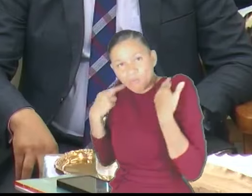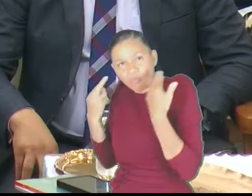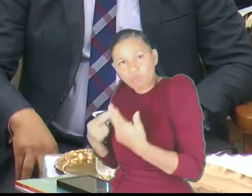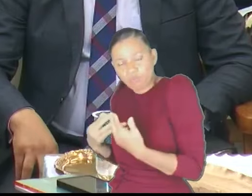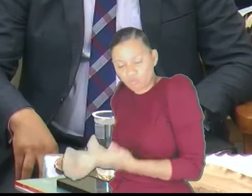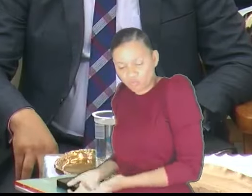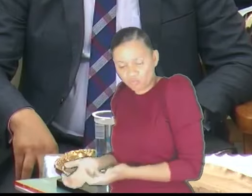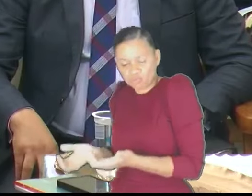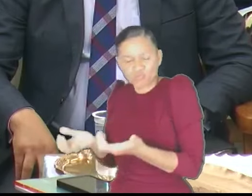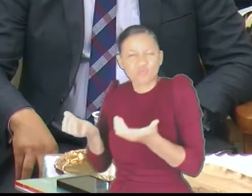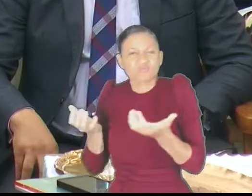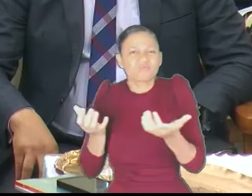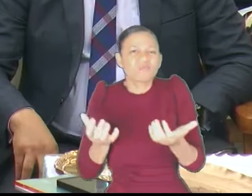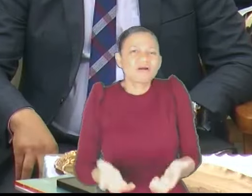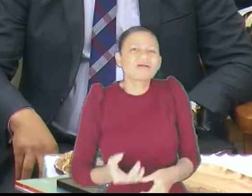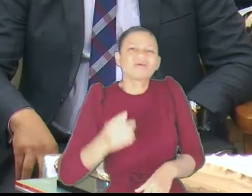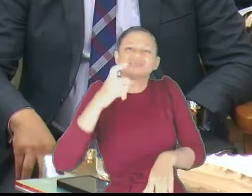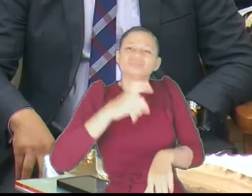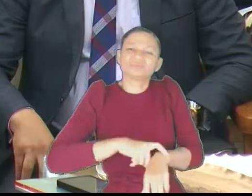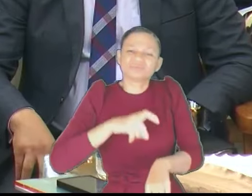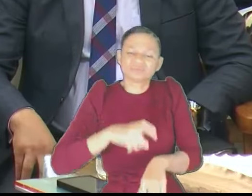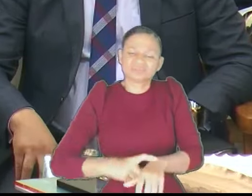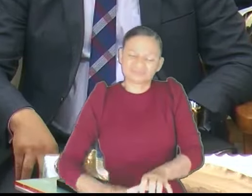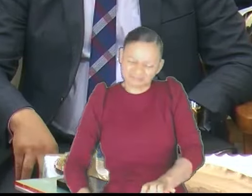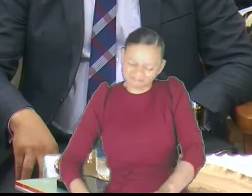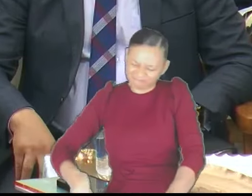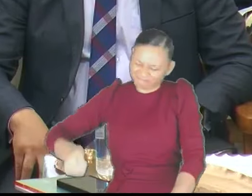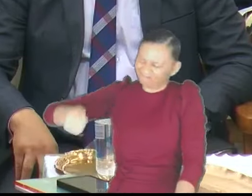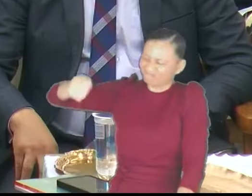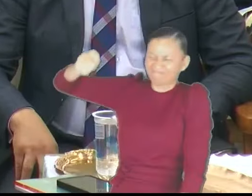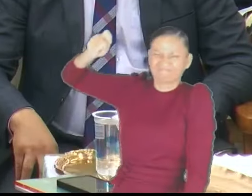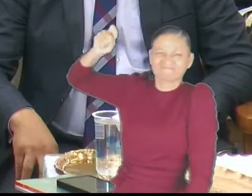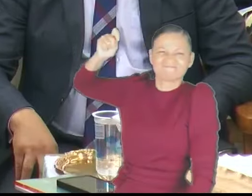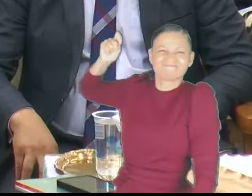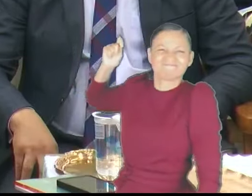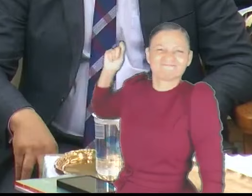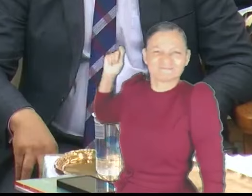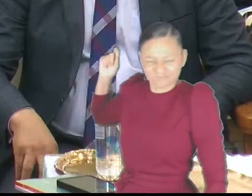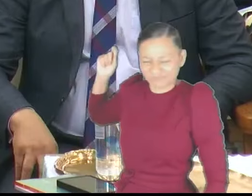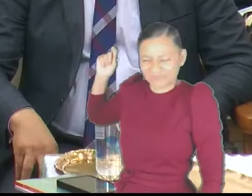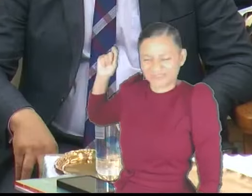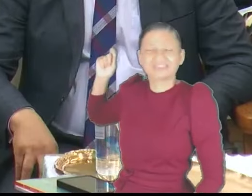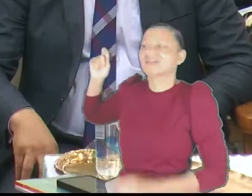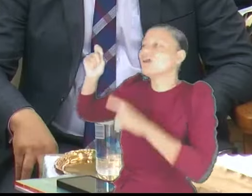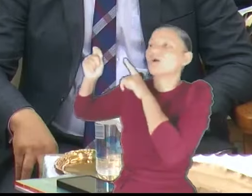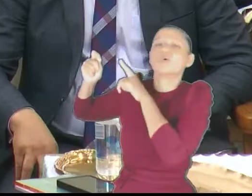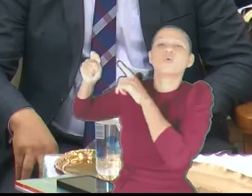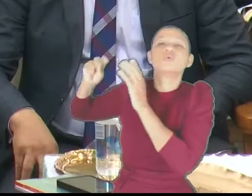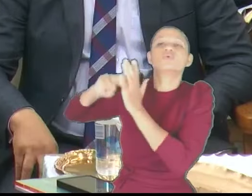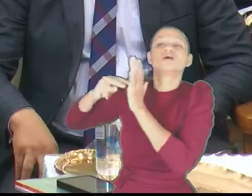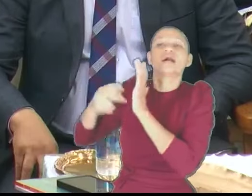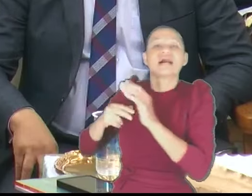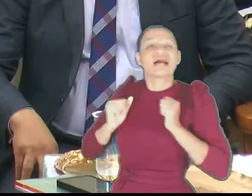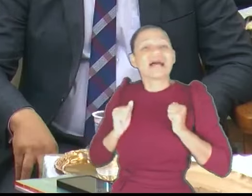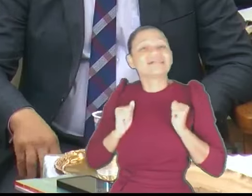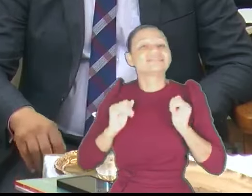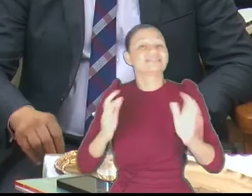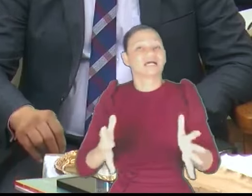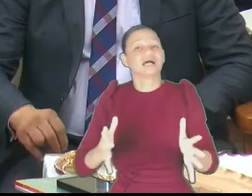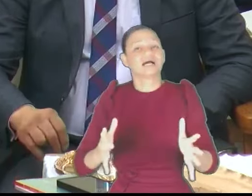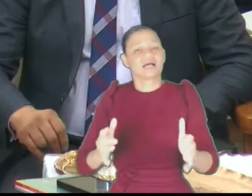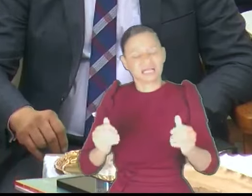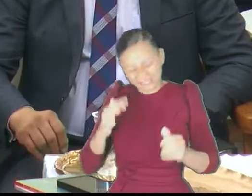só chegou na hora que o cutelo foi levantado. Esse cutelo representa a nossa atitude de fé,